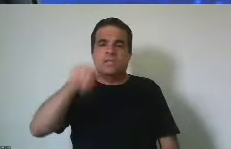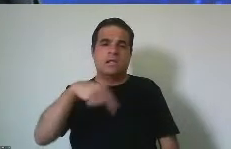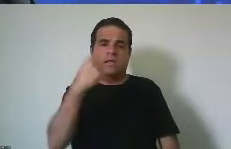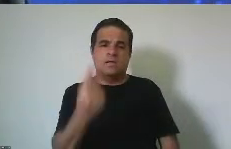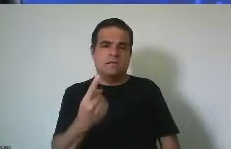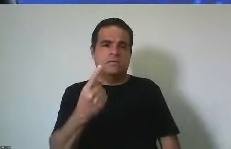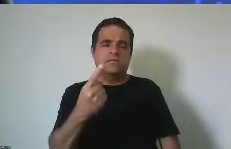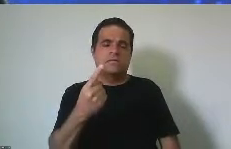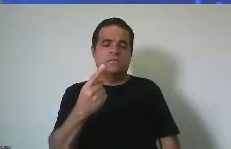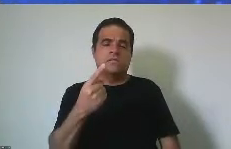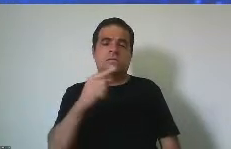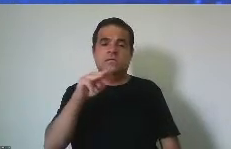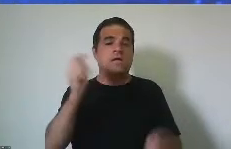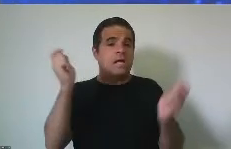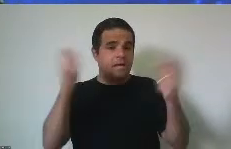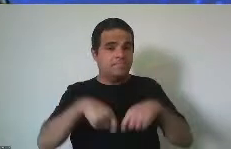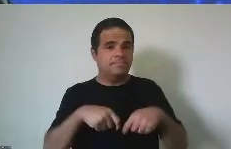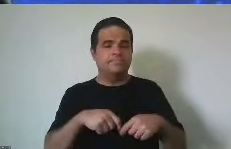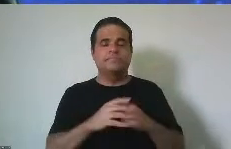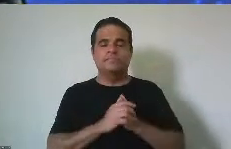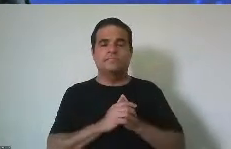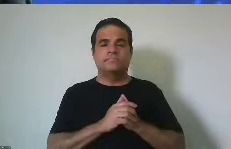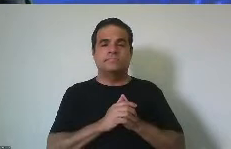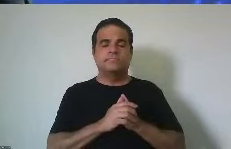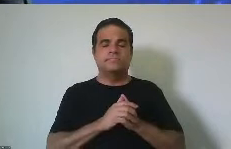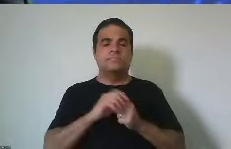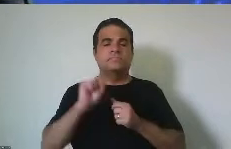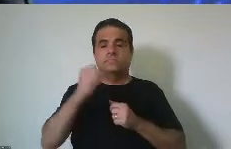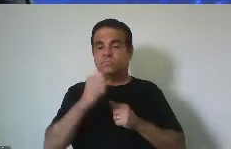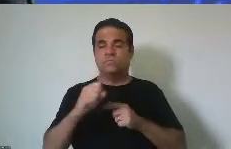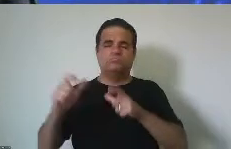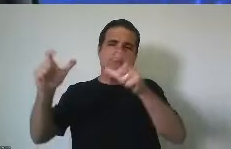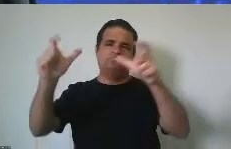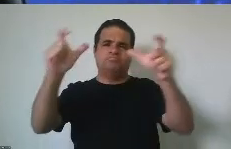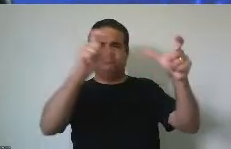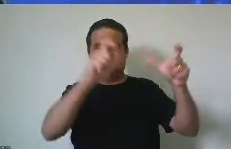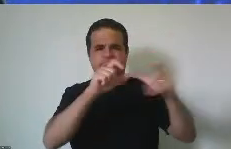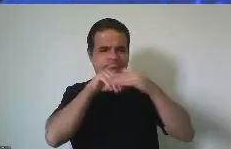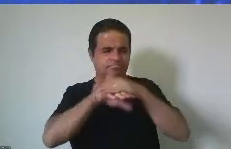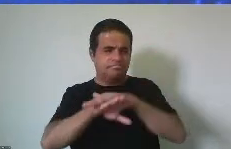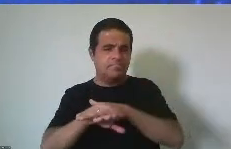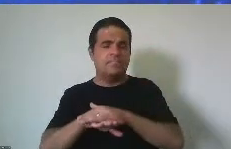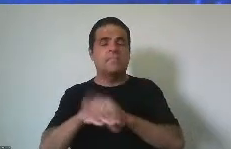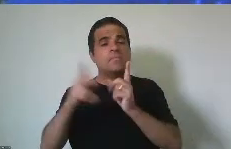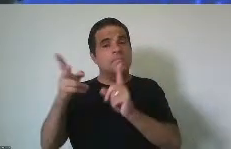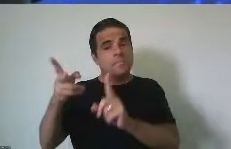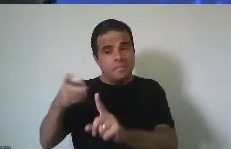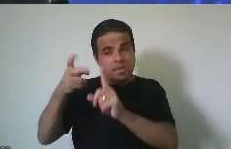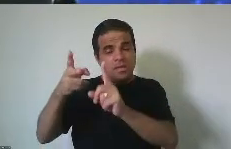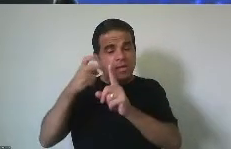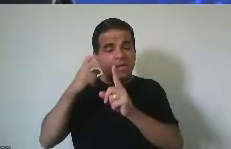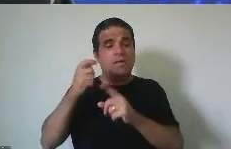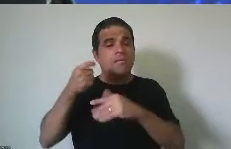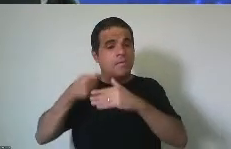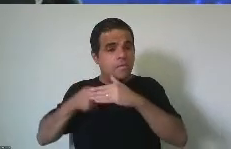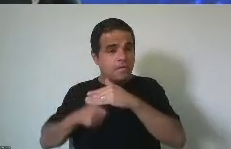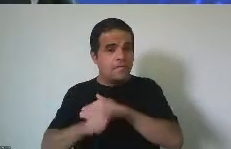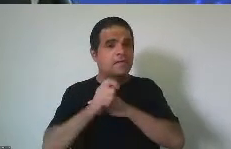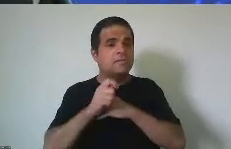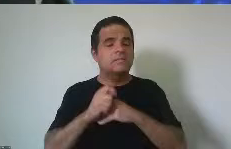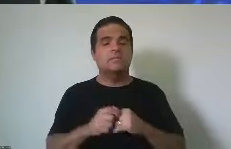capacidade ou então sua Estações capa de referência nele para essas investimentos